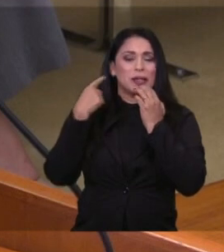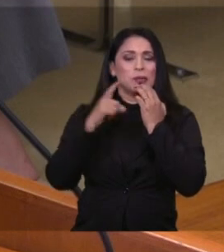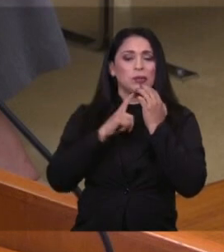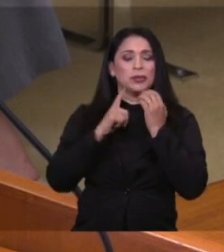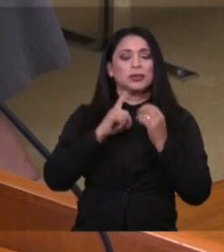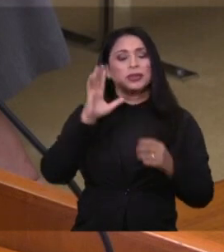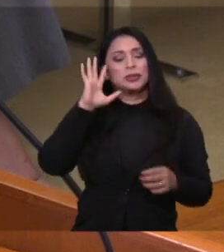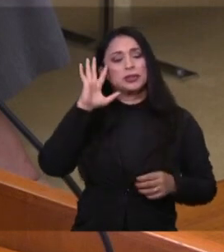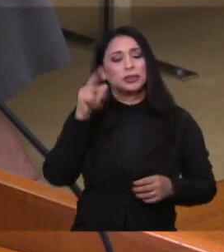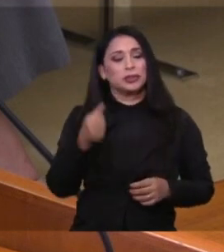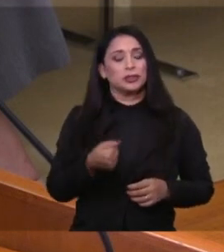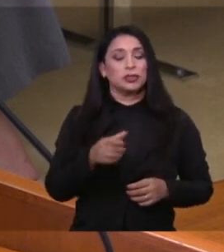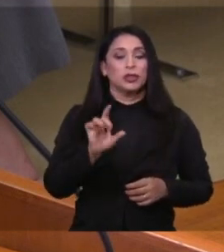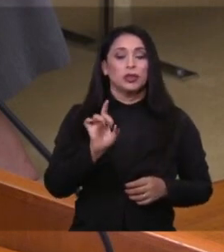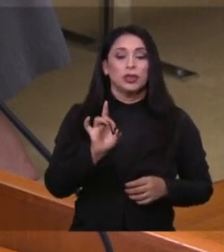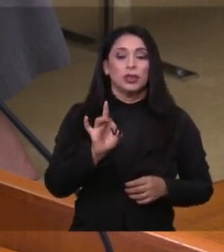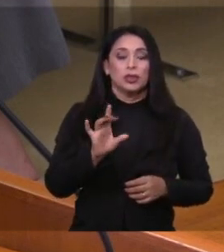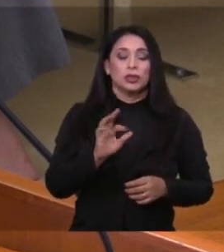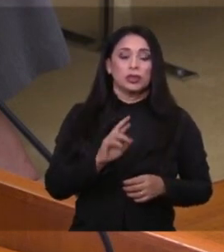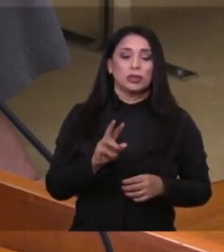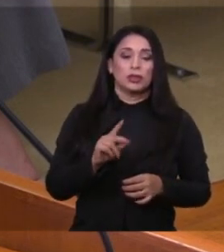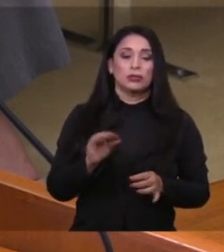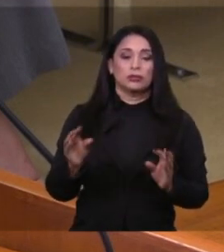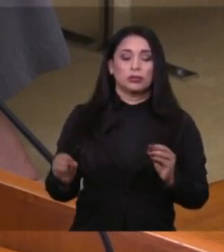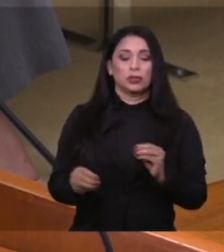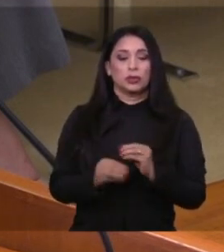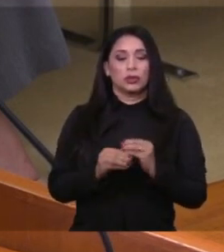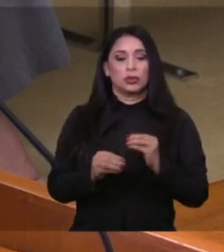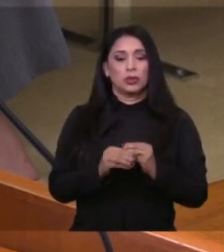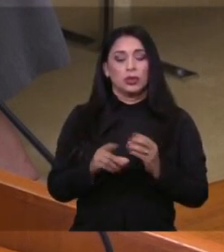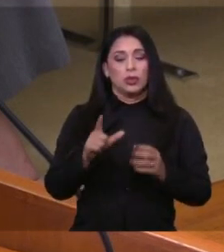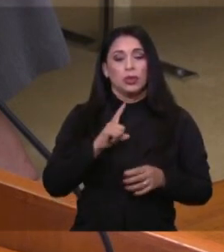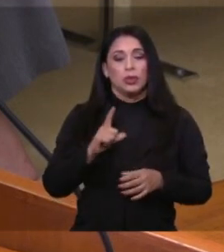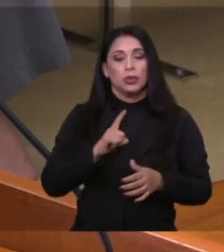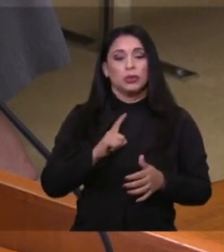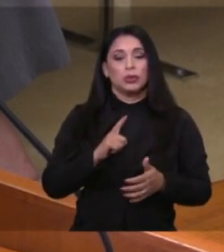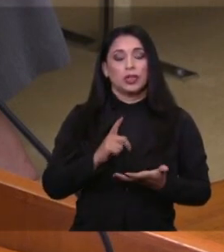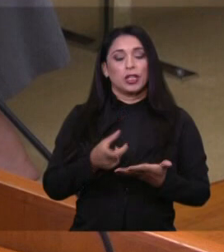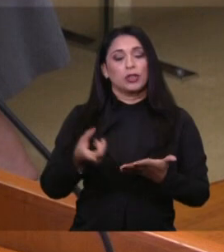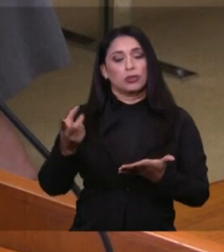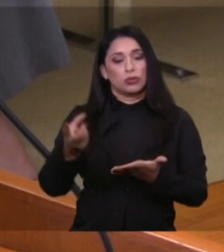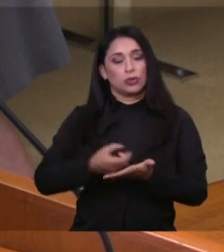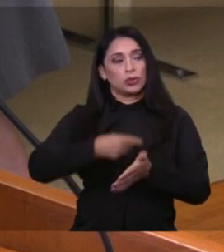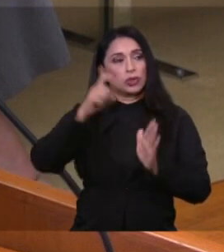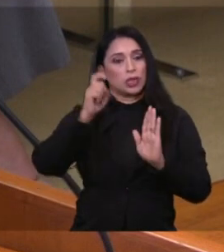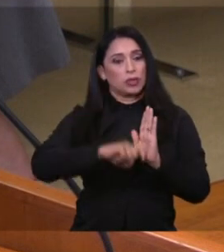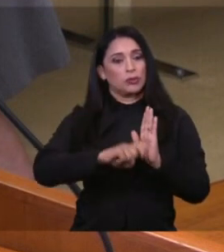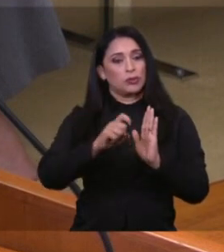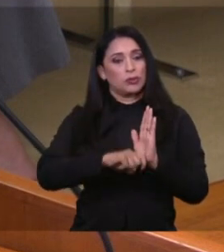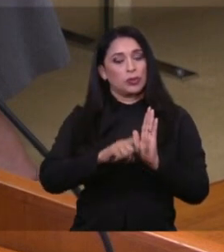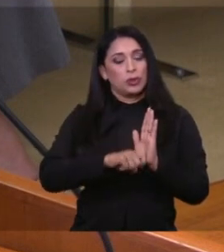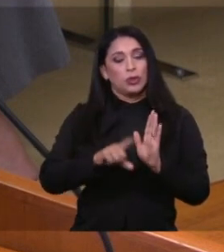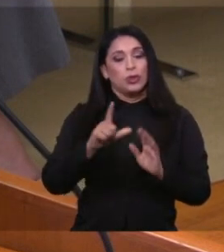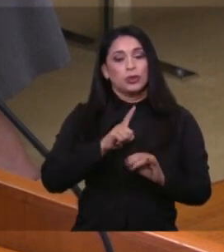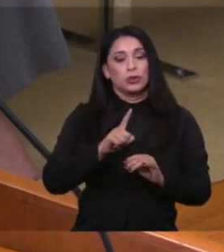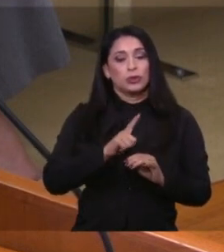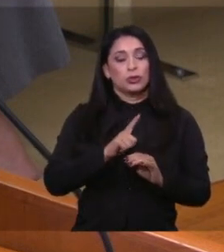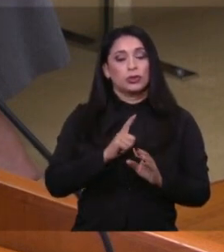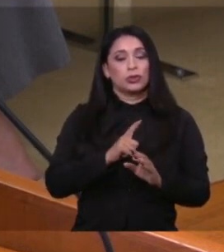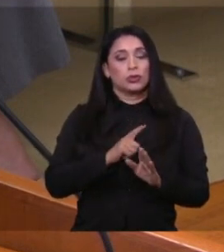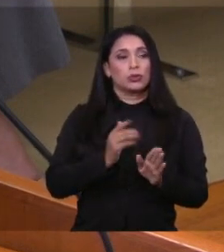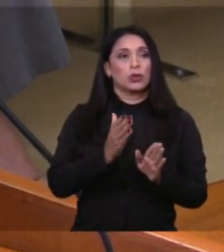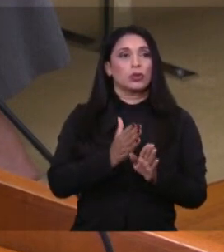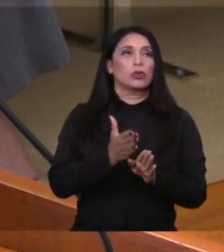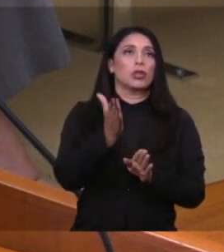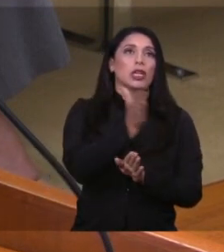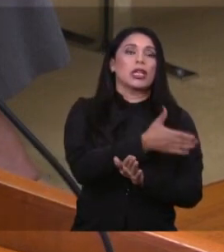que somente seriam insubsistentes os créditos tributários advindos de fatos geradores ocorridos até